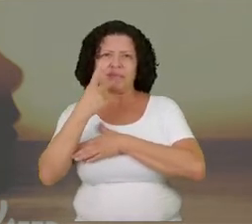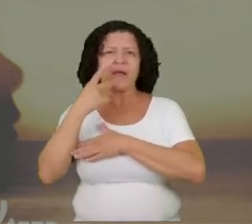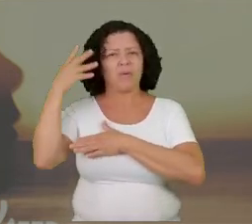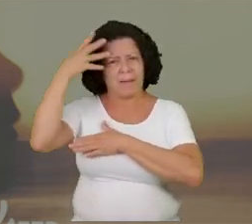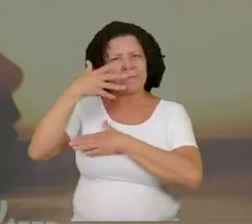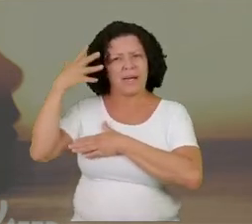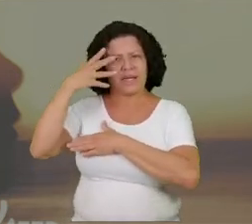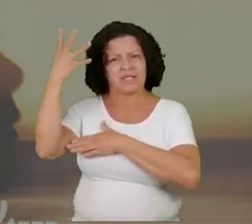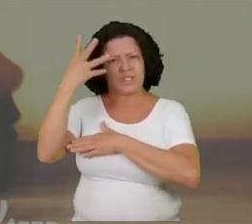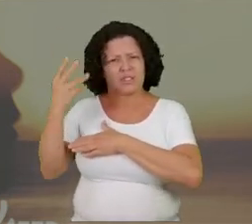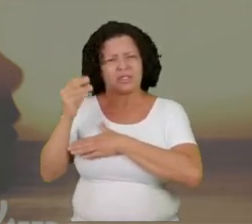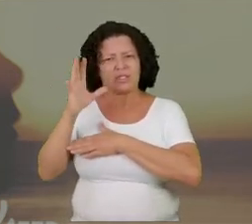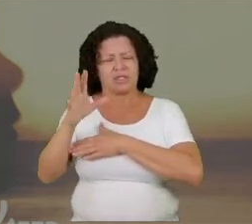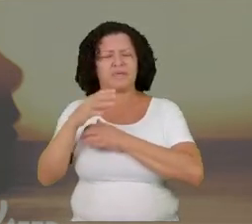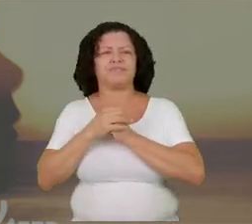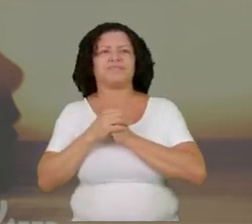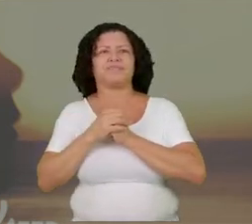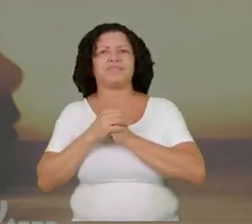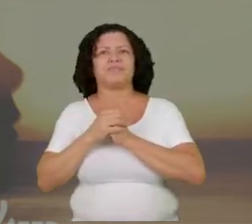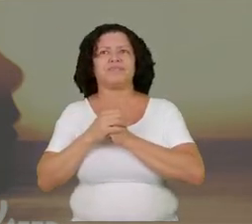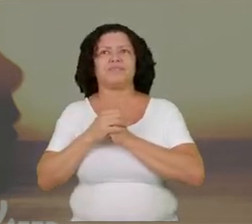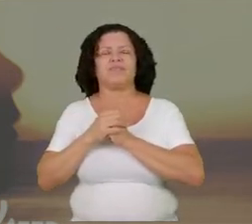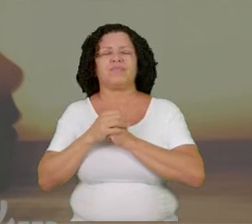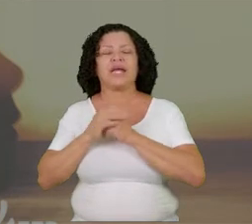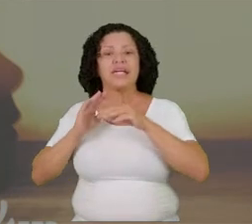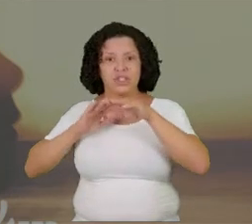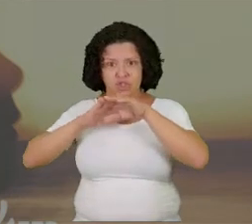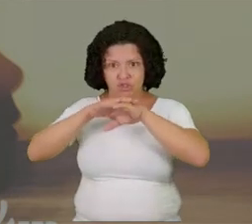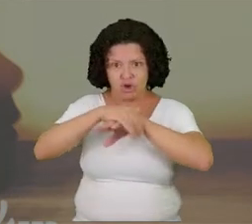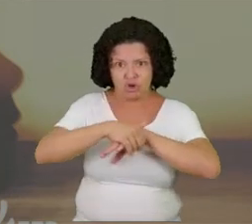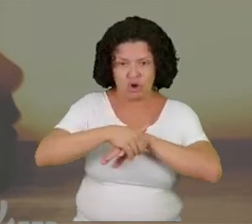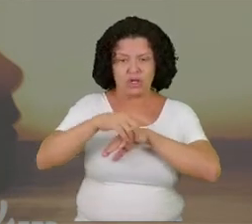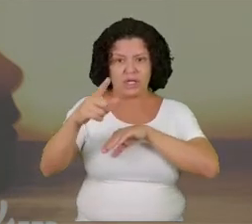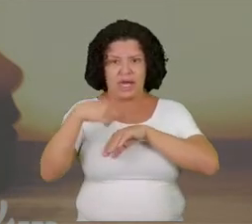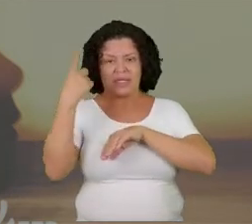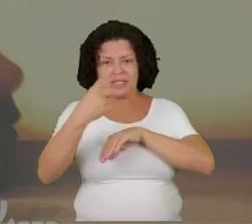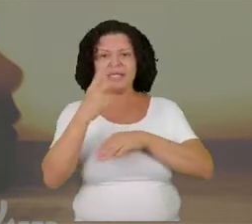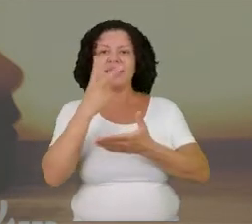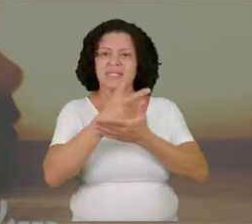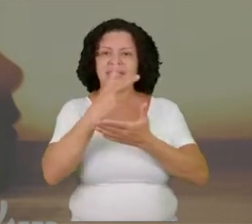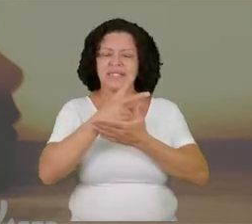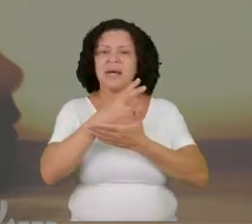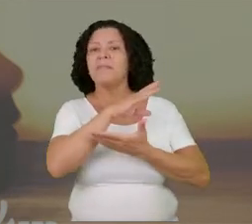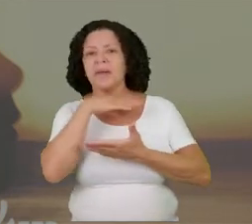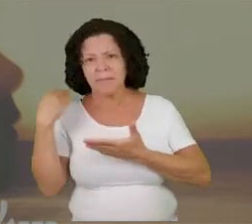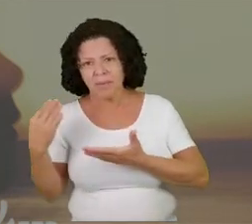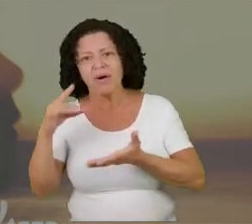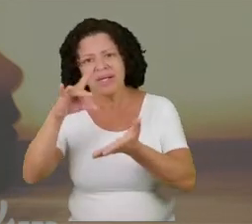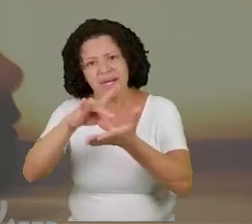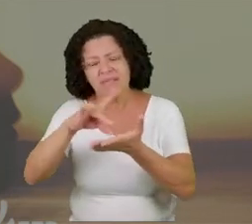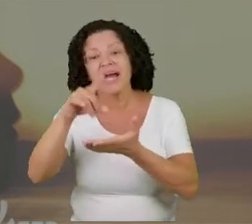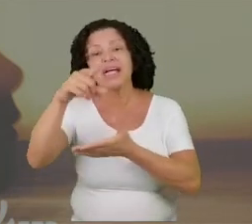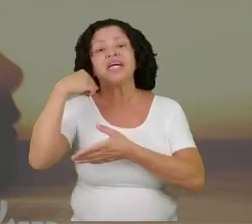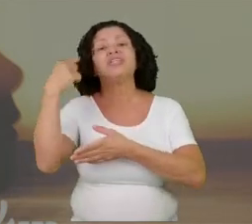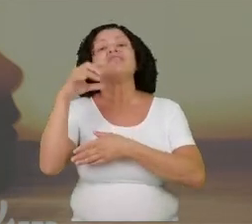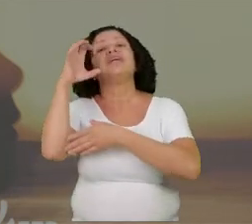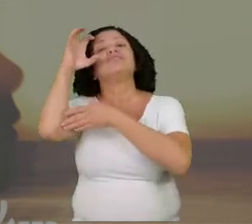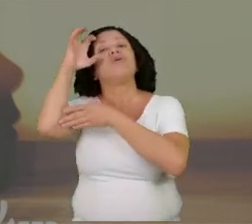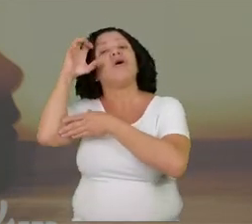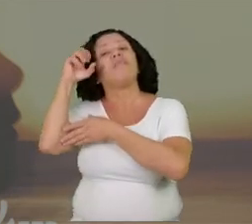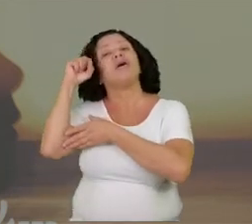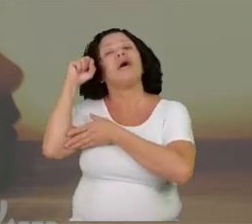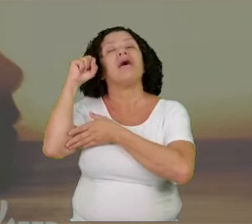algumas palestras espíritas, que todas as noites nós morremos, né? Todas as noites, quando